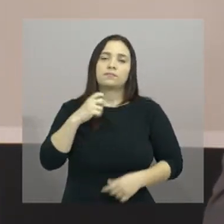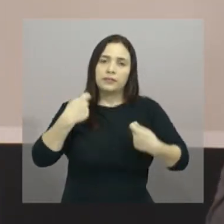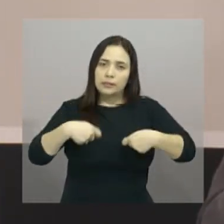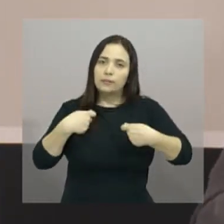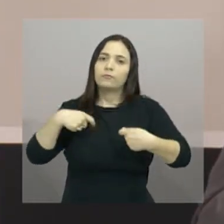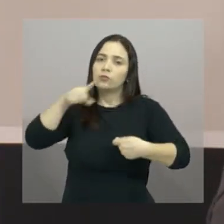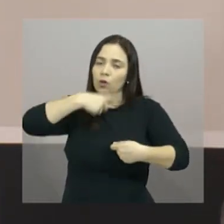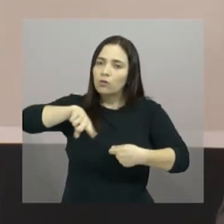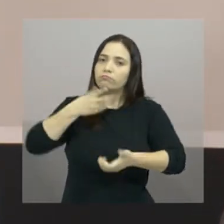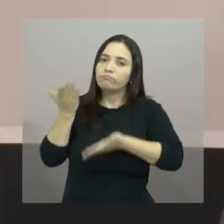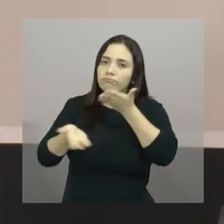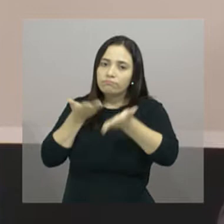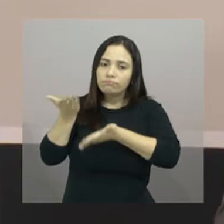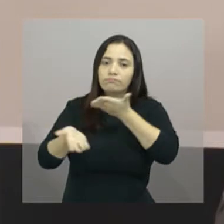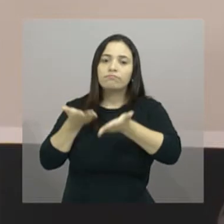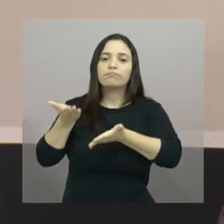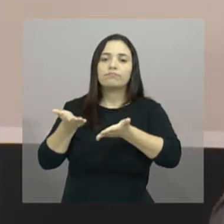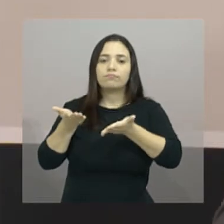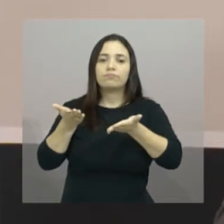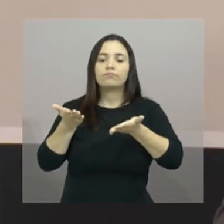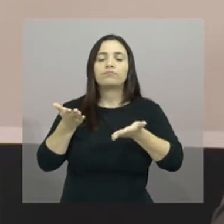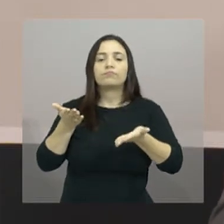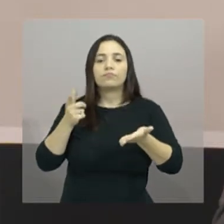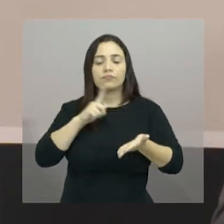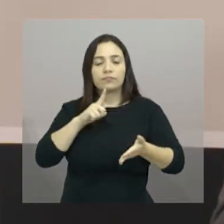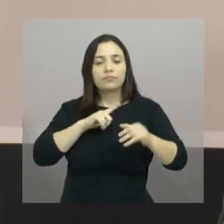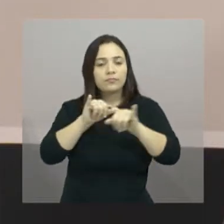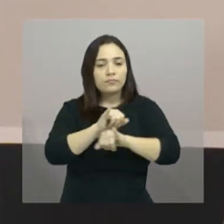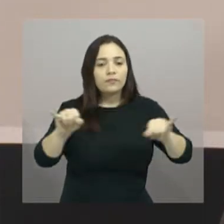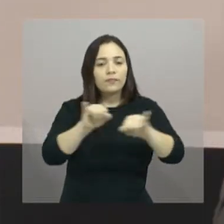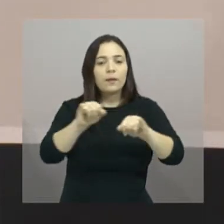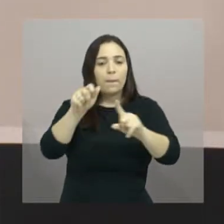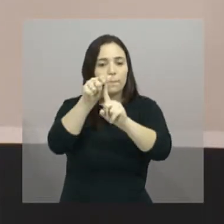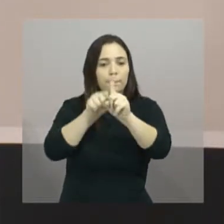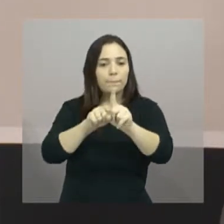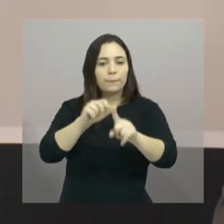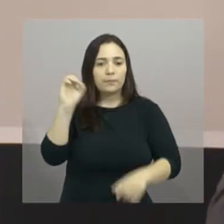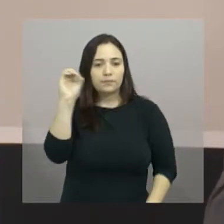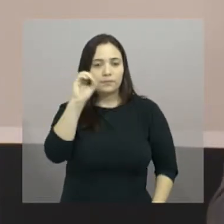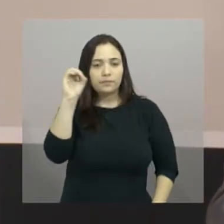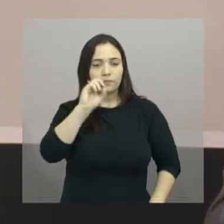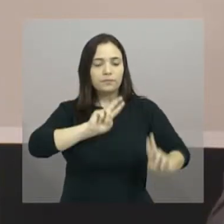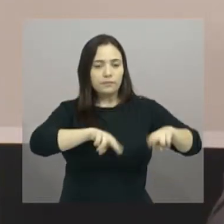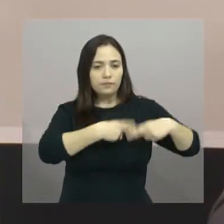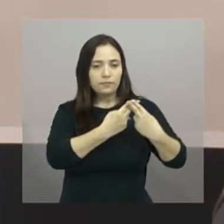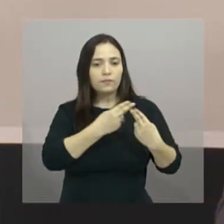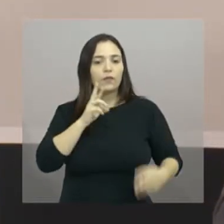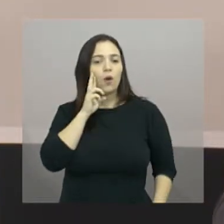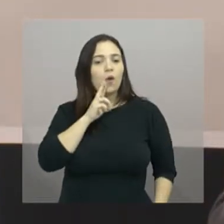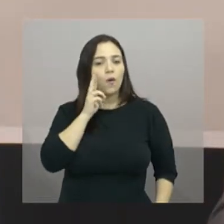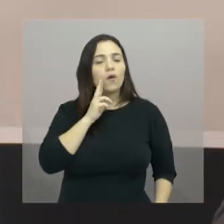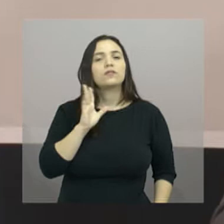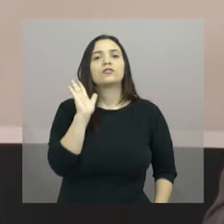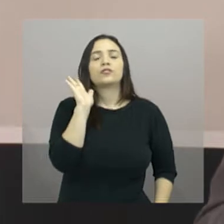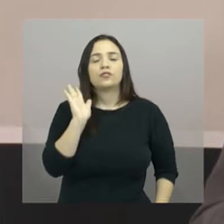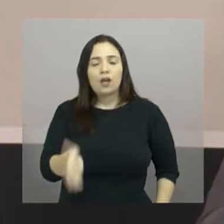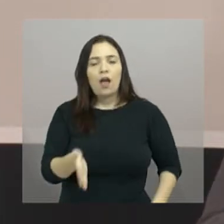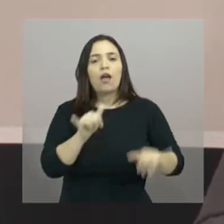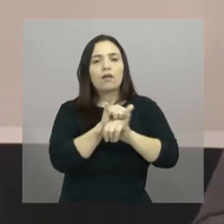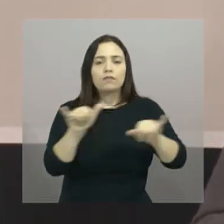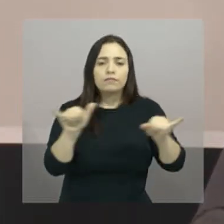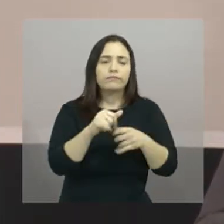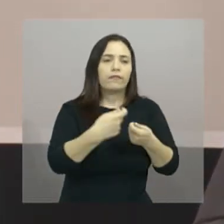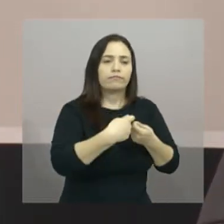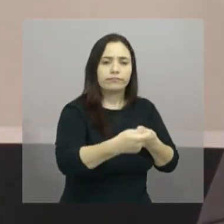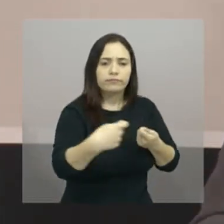cuidado. Nós fizemos aqui uma campanha no mês de Outubro Rosa, falamos muito sobre isso, produzir material, porque a